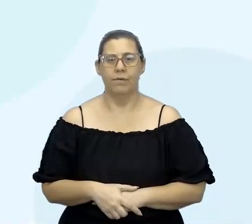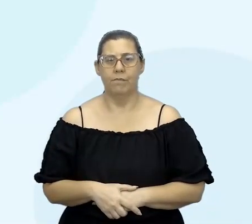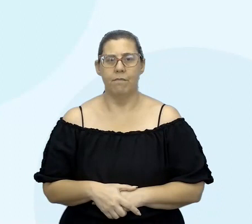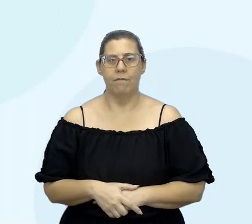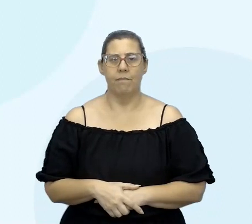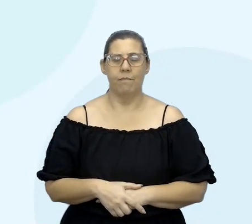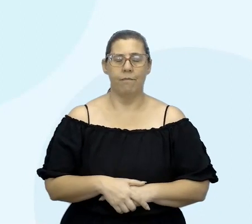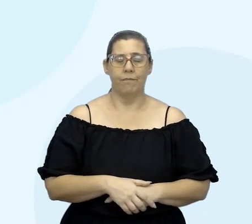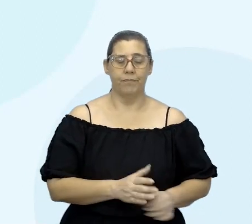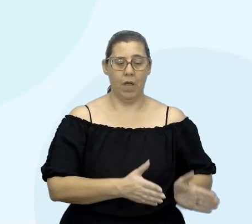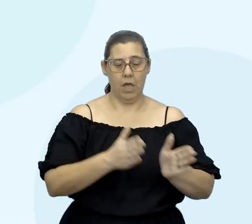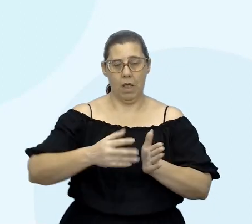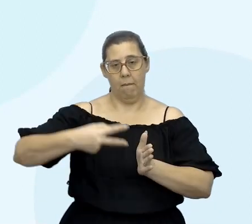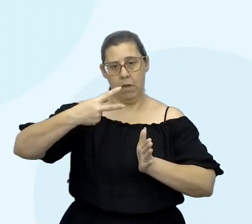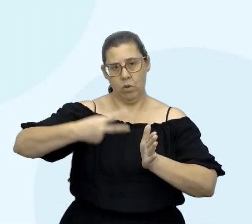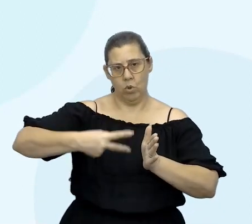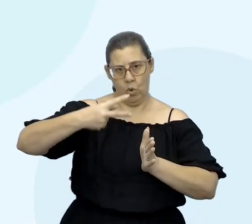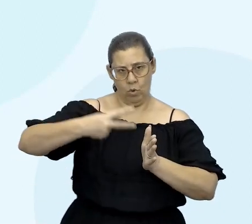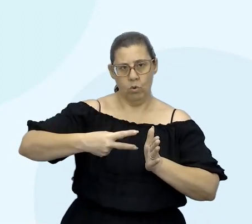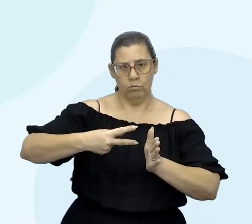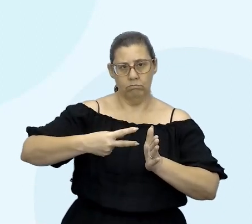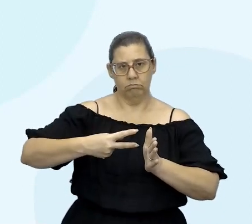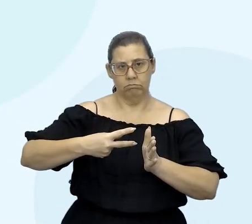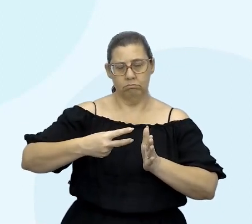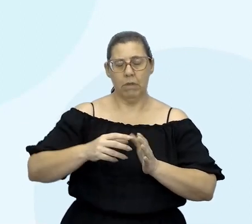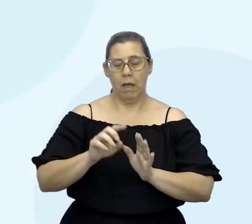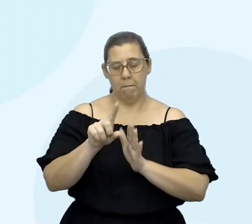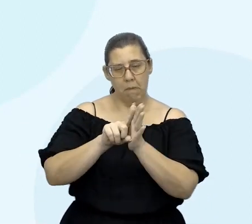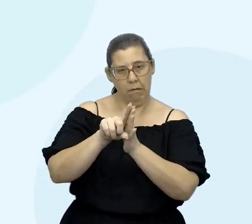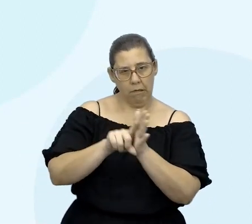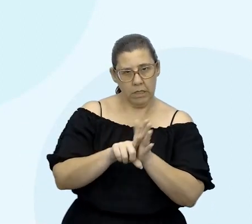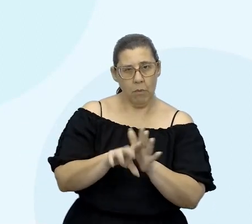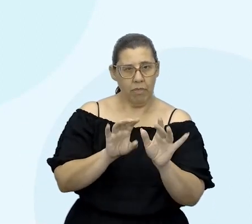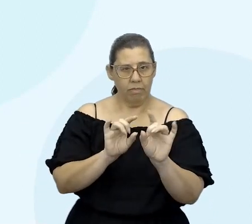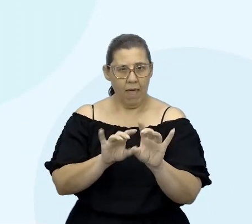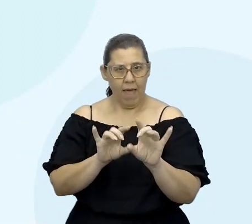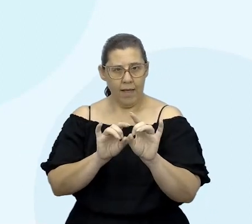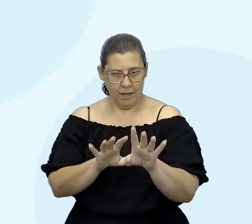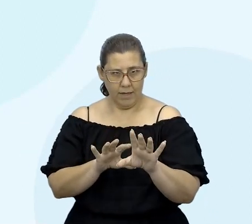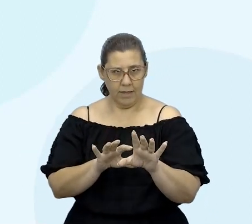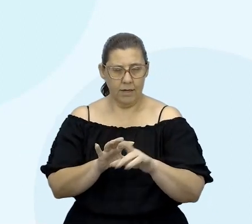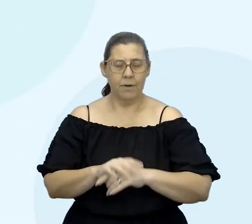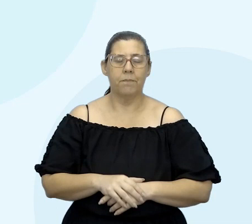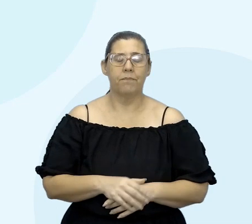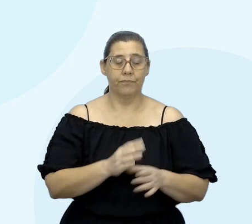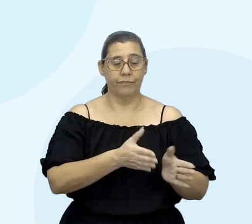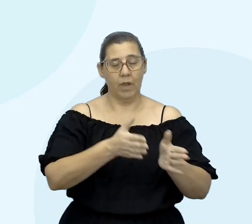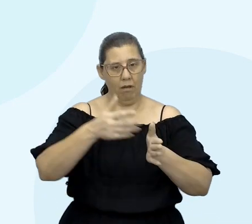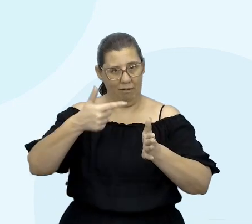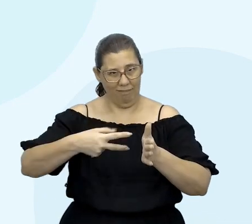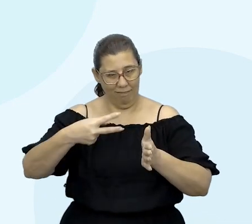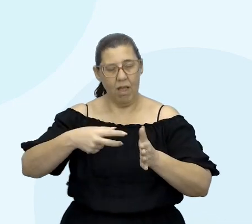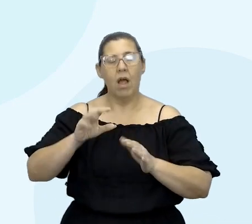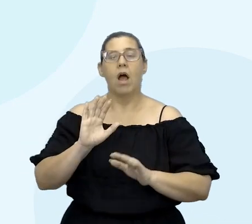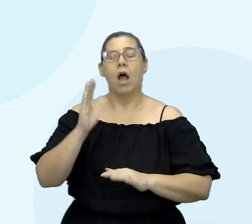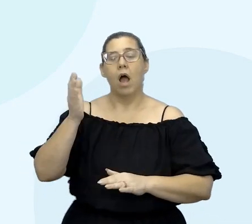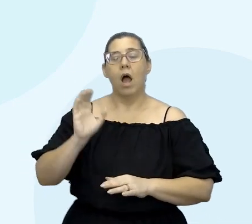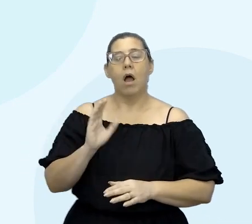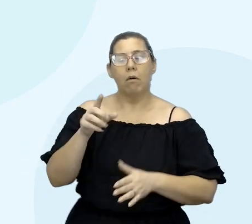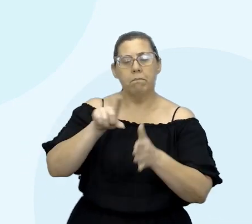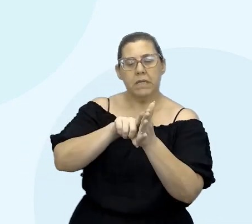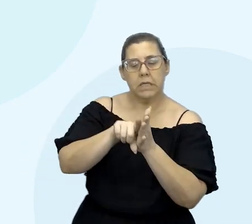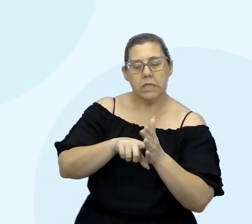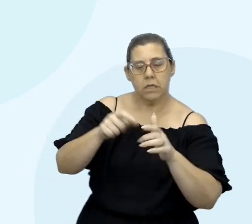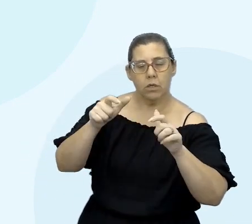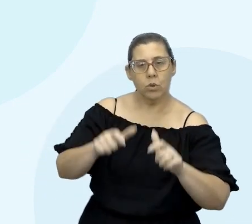Na etapa 2, a inspeção técnica da unidade consumidora. Nesta etapa, ocorre a análise do local,